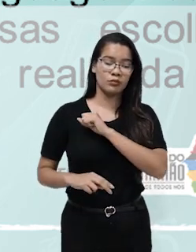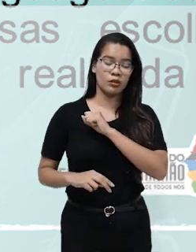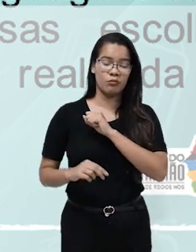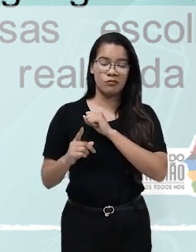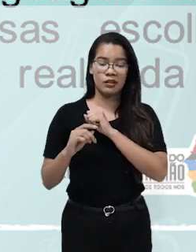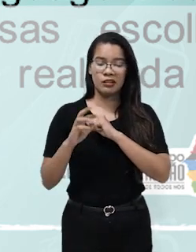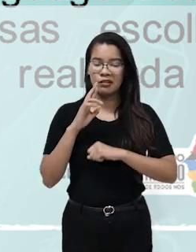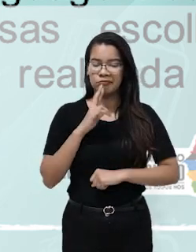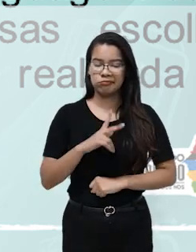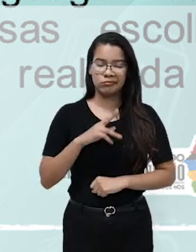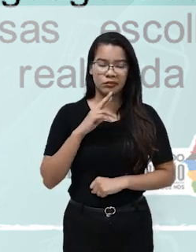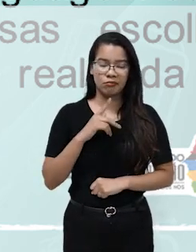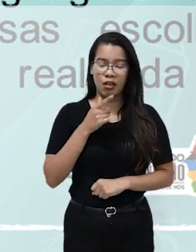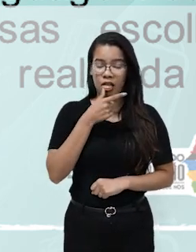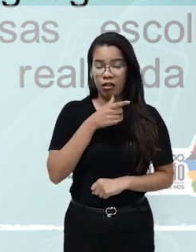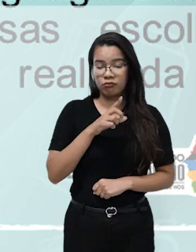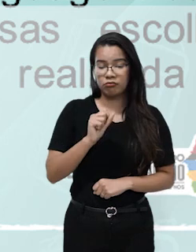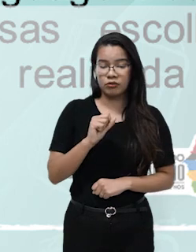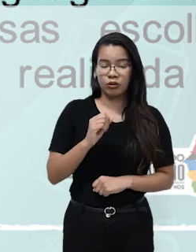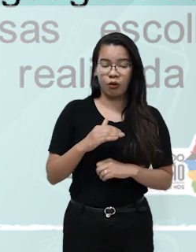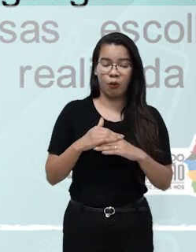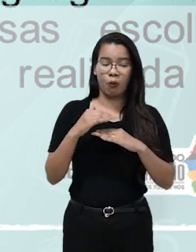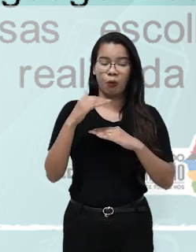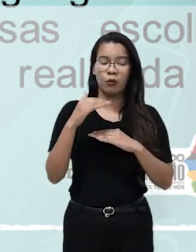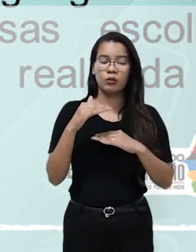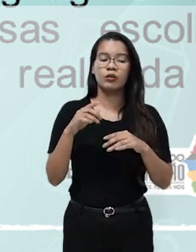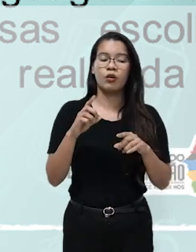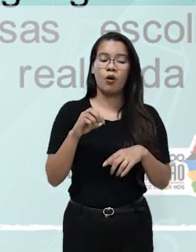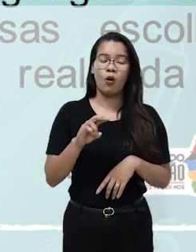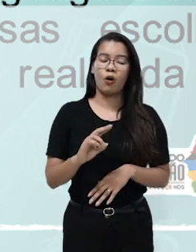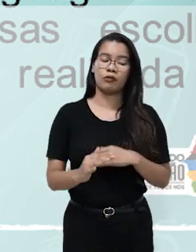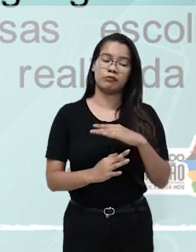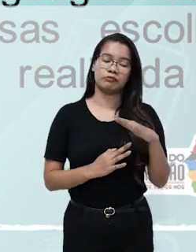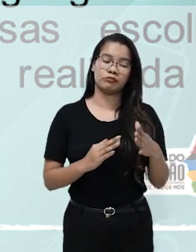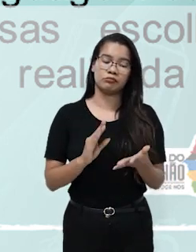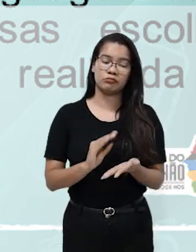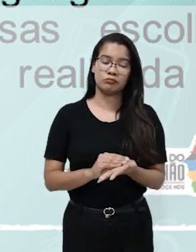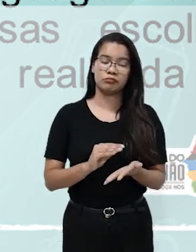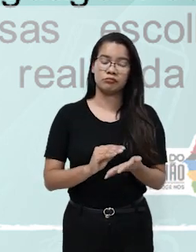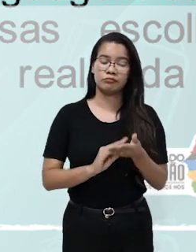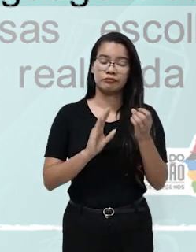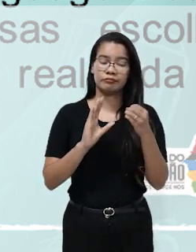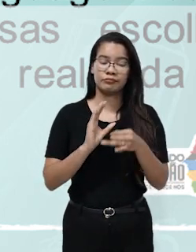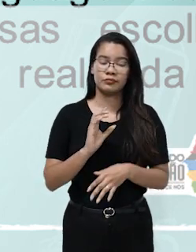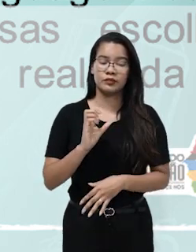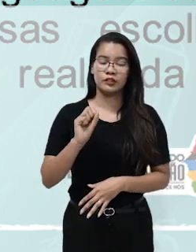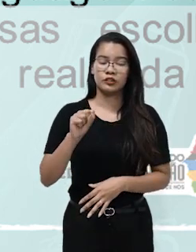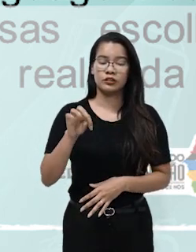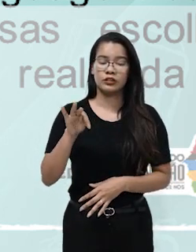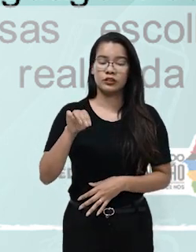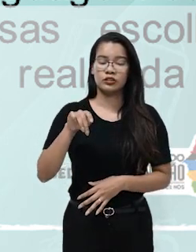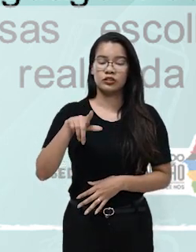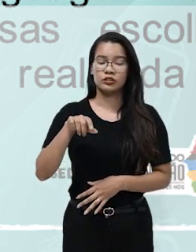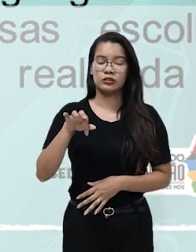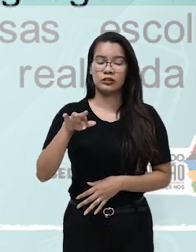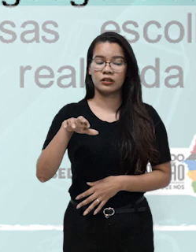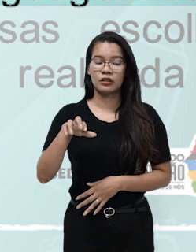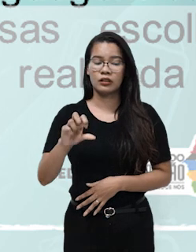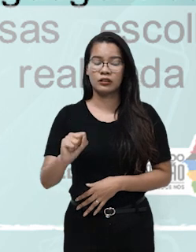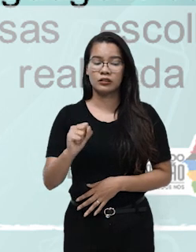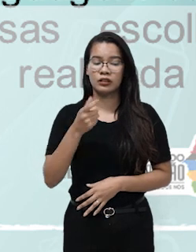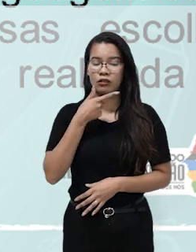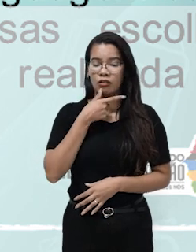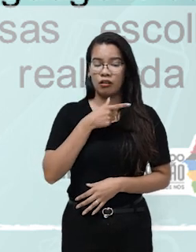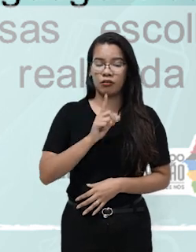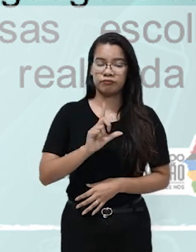uma característica estilística, envolvendo as nossas escolhas linguísticas. O tem, saudade, cobrança indevida,